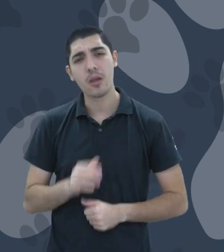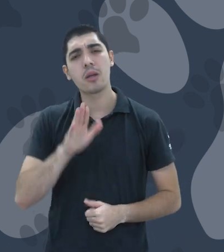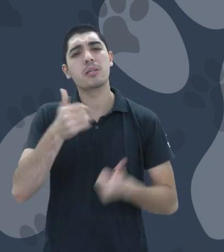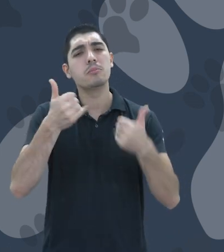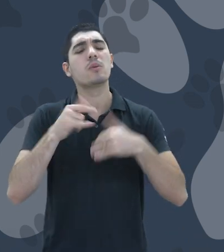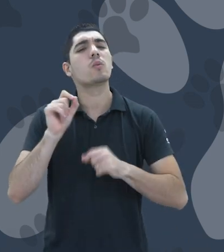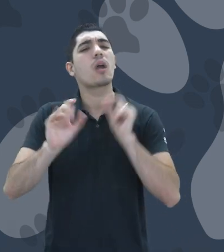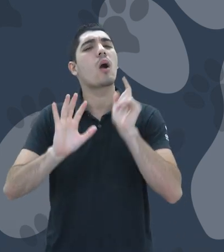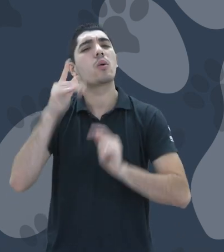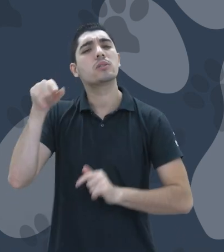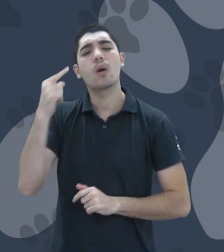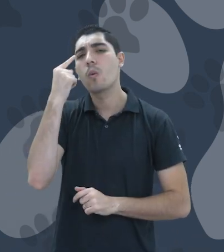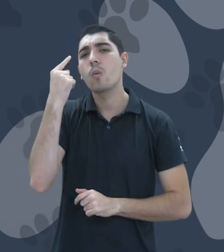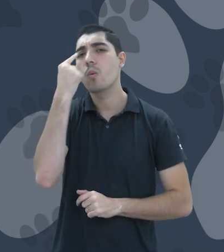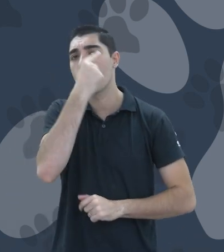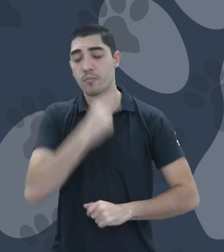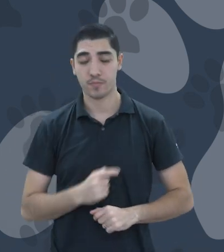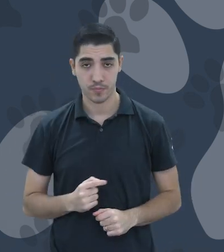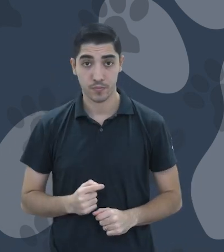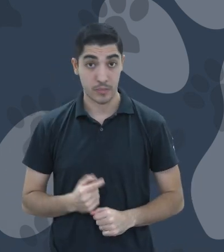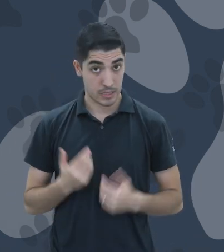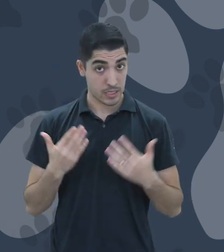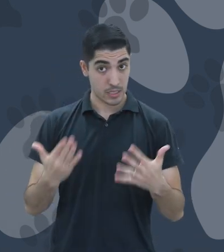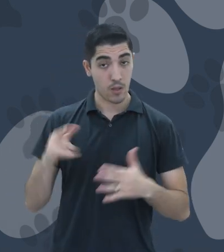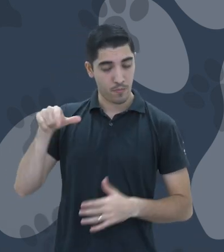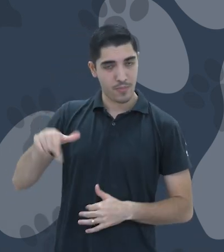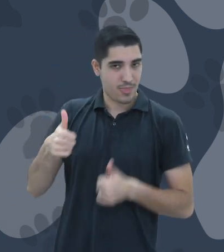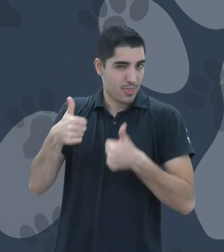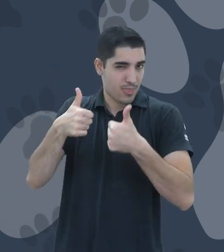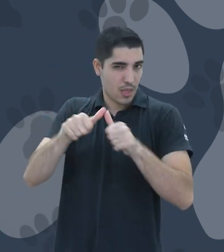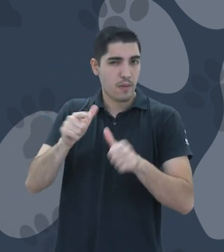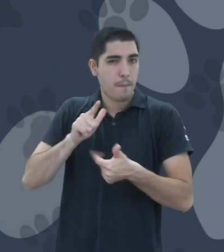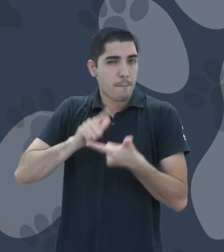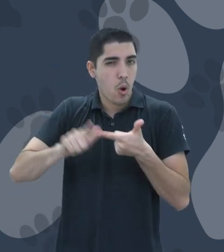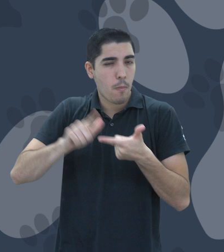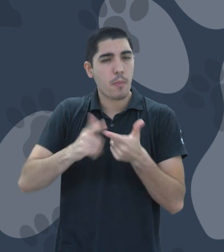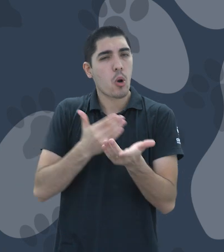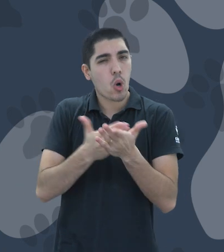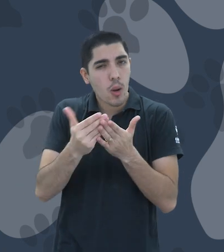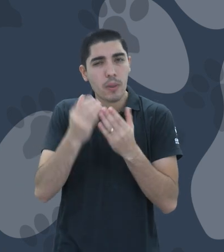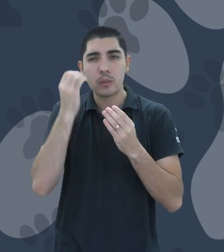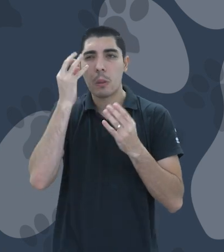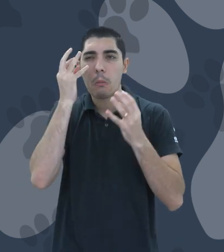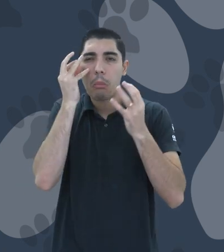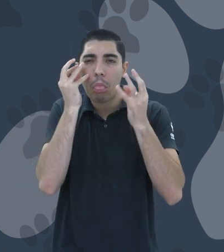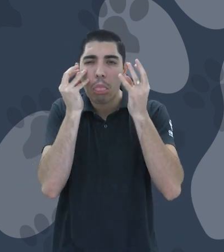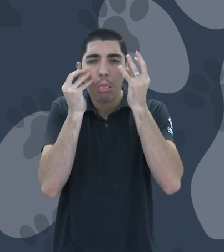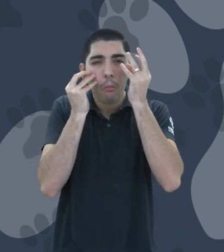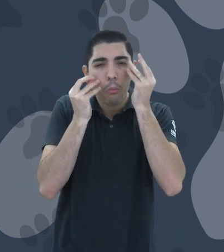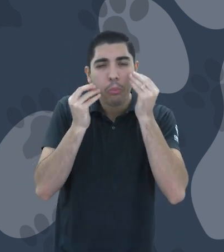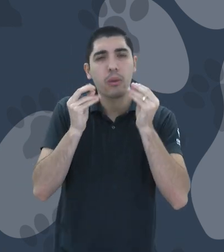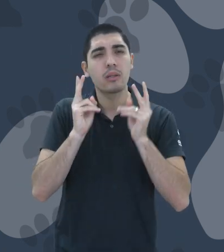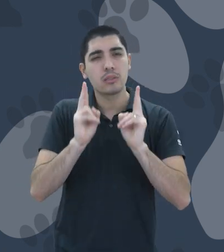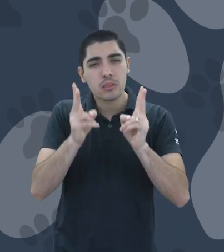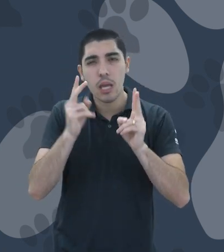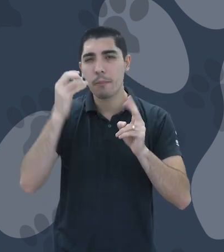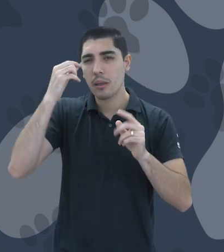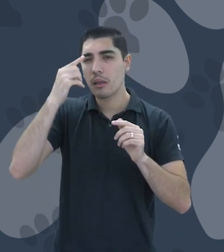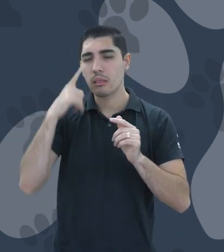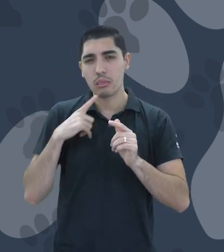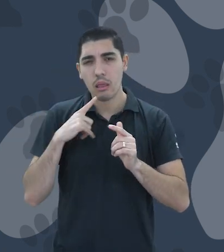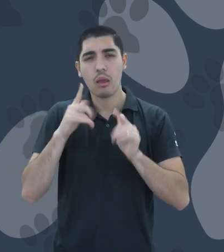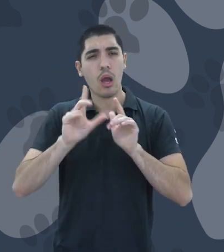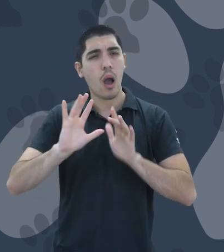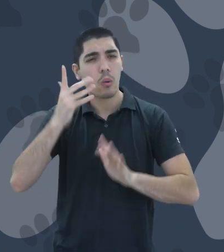aconteceu com os olhinhos da Gaia? Então, Thiago, ela estava com um problema, né, criando muita secreção, muito remela na vista, né, então eu